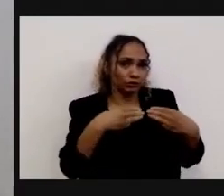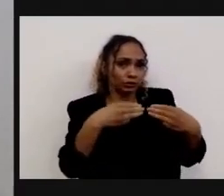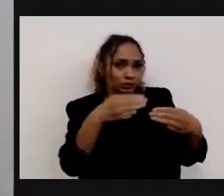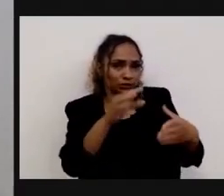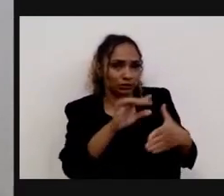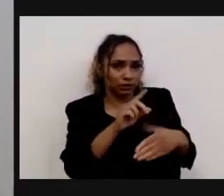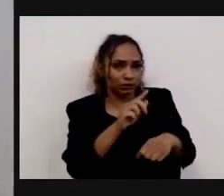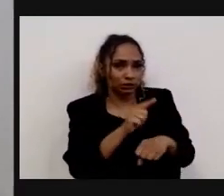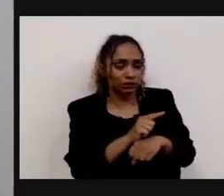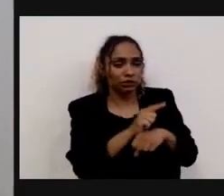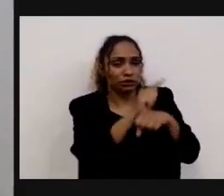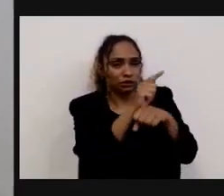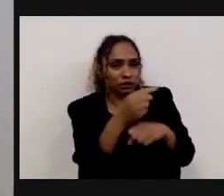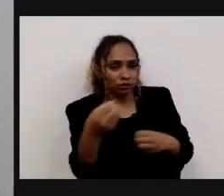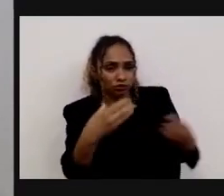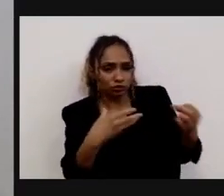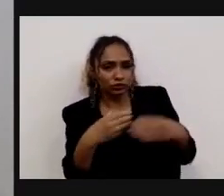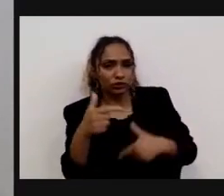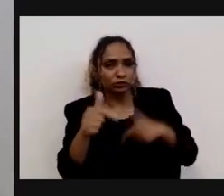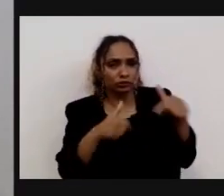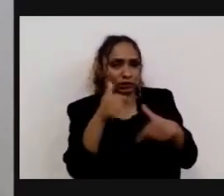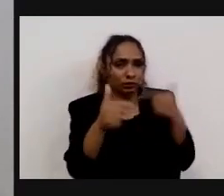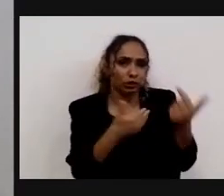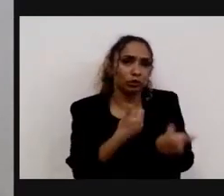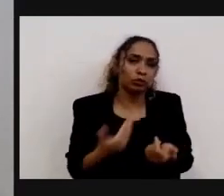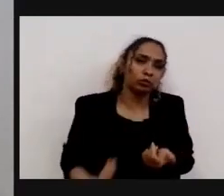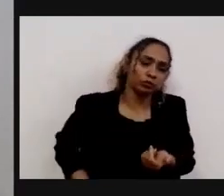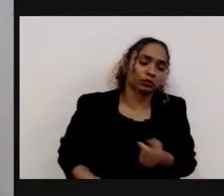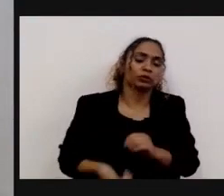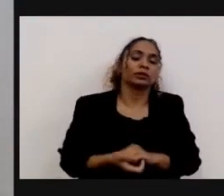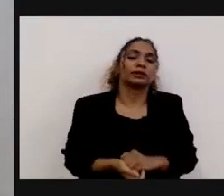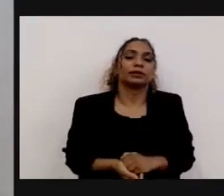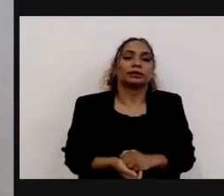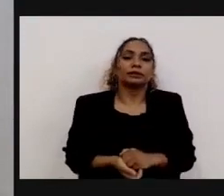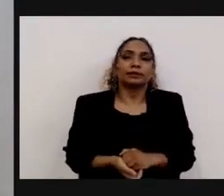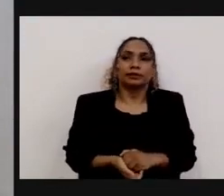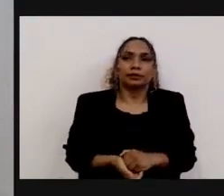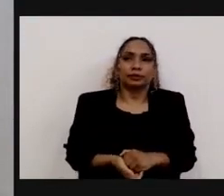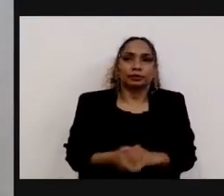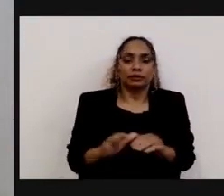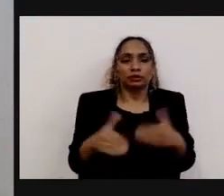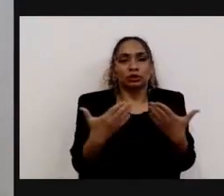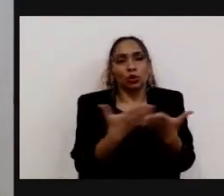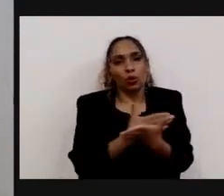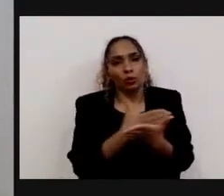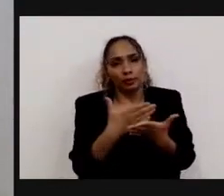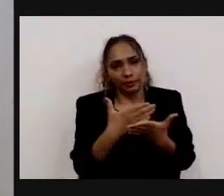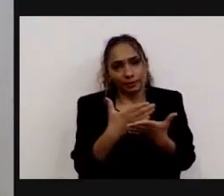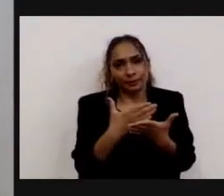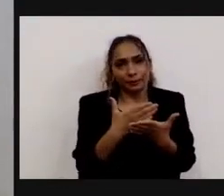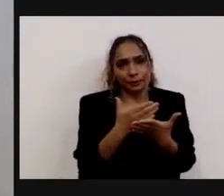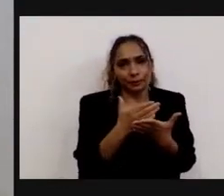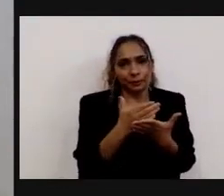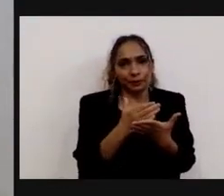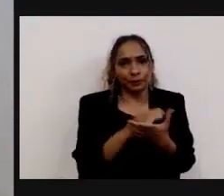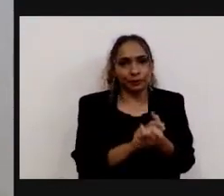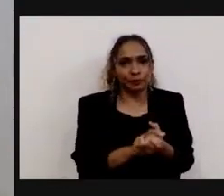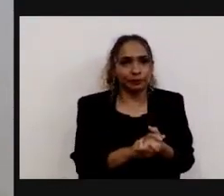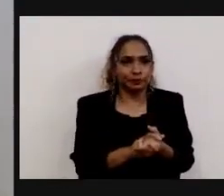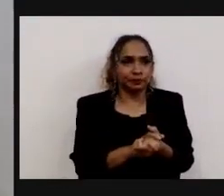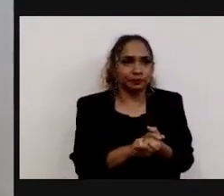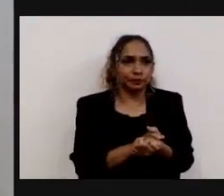da gestão e da Inovação em serviços públicos Então queria começar gente e